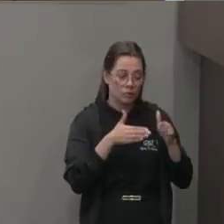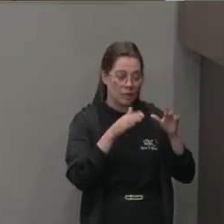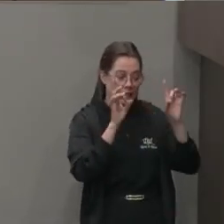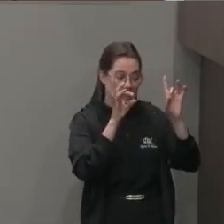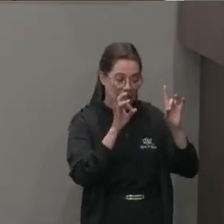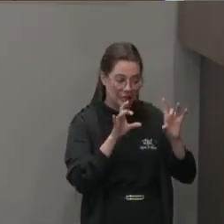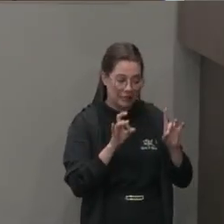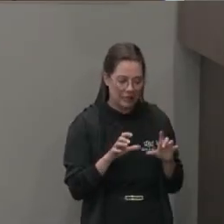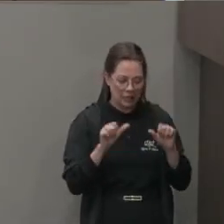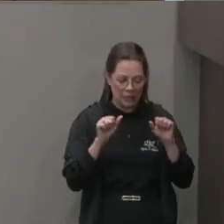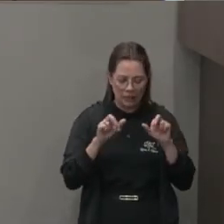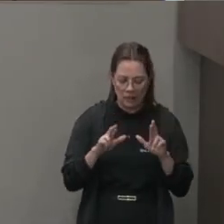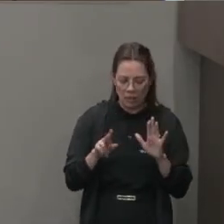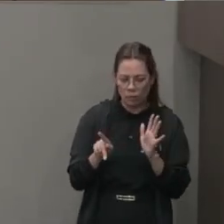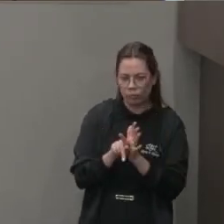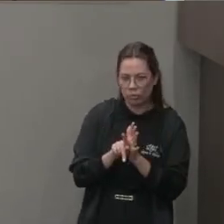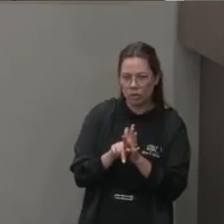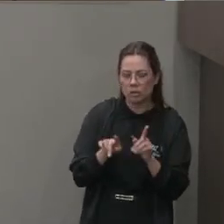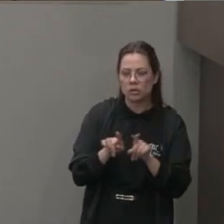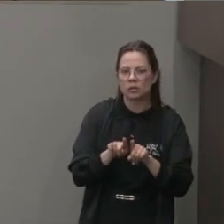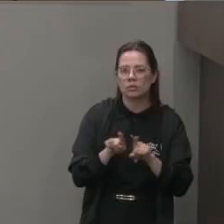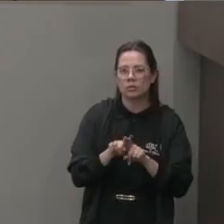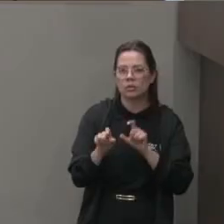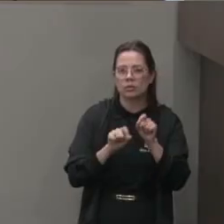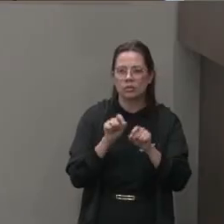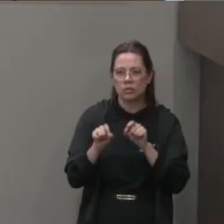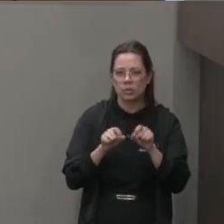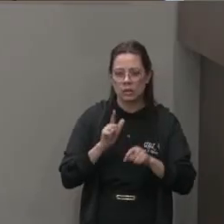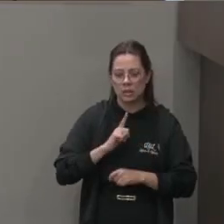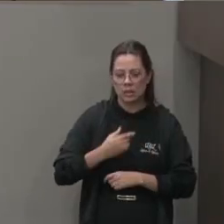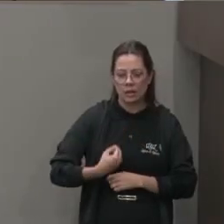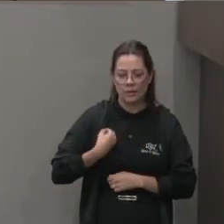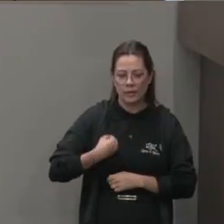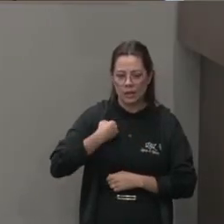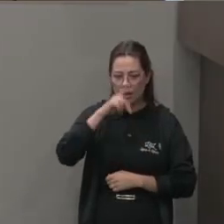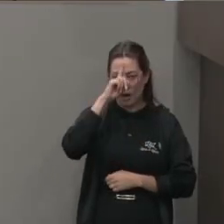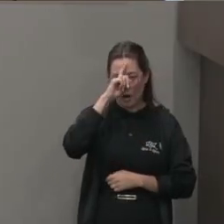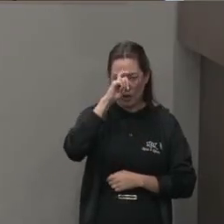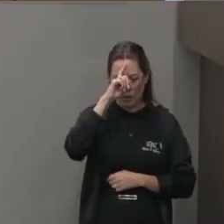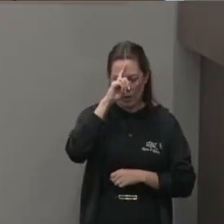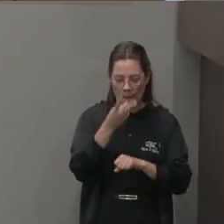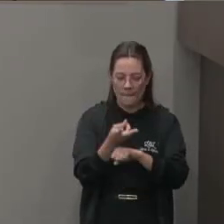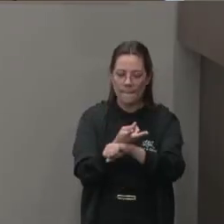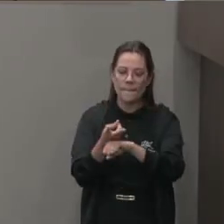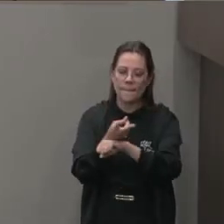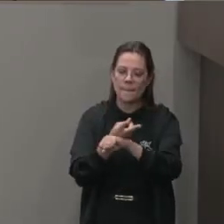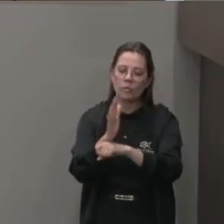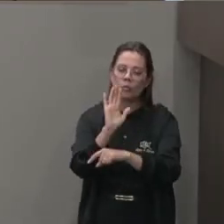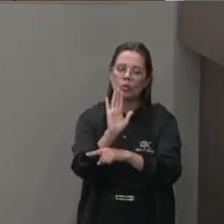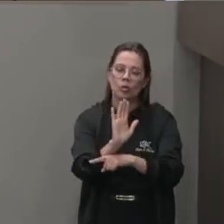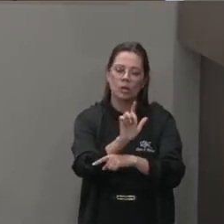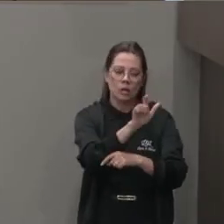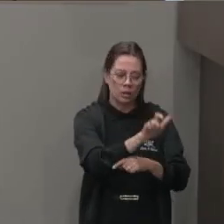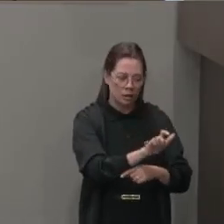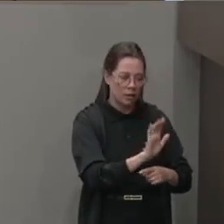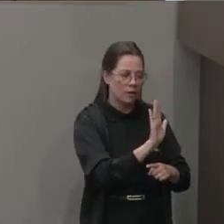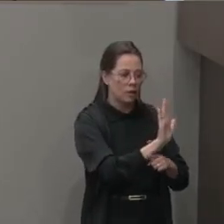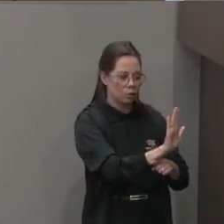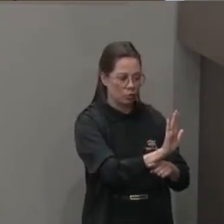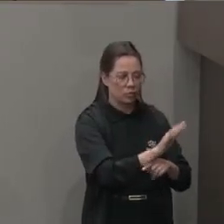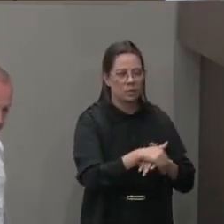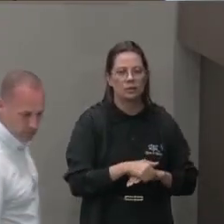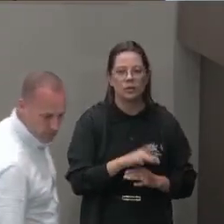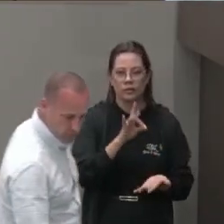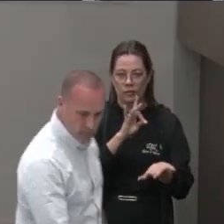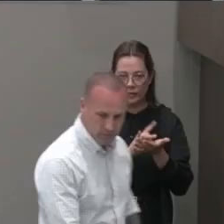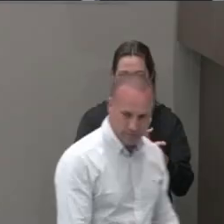especial aquelas que estão nos hospitais procurando ajuda e aqueles que prestam ajuda. Obrigado.